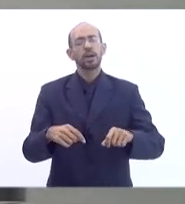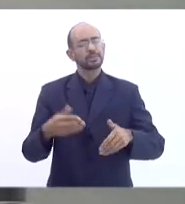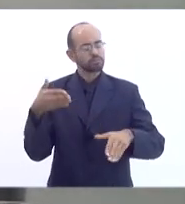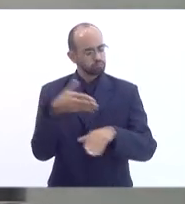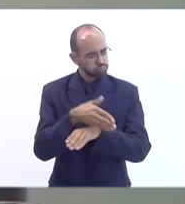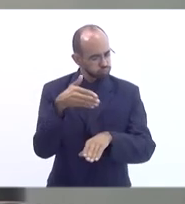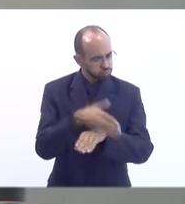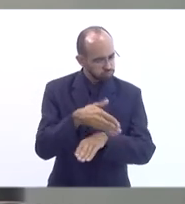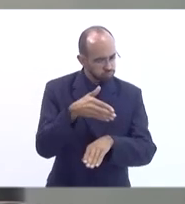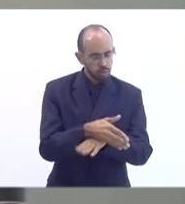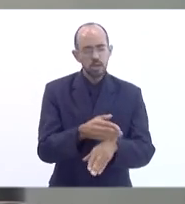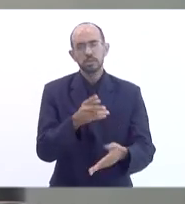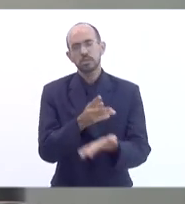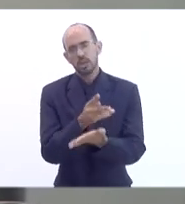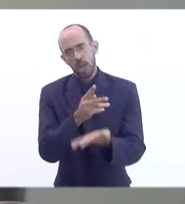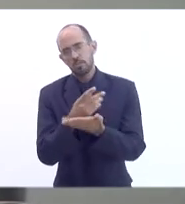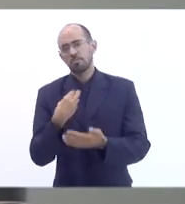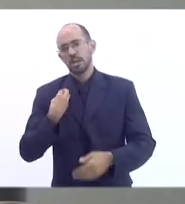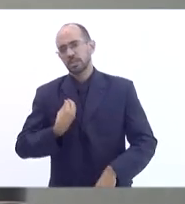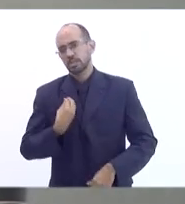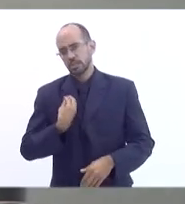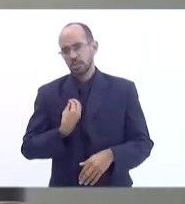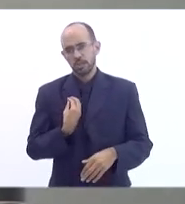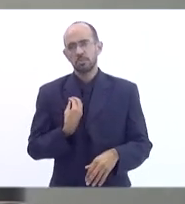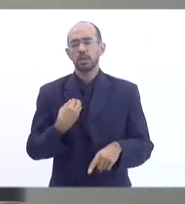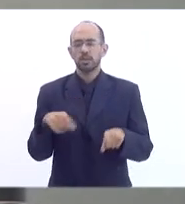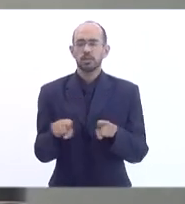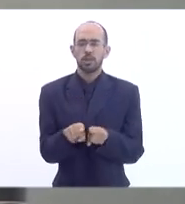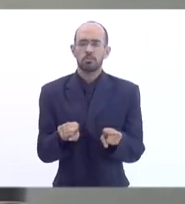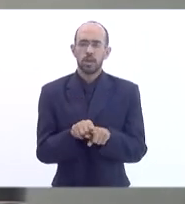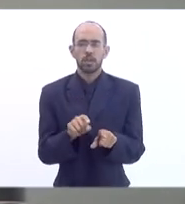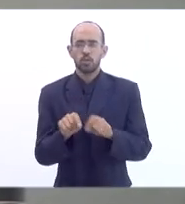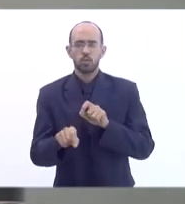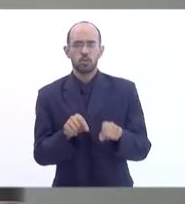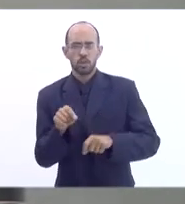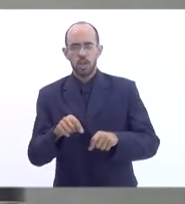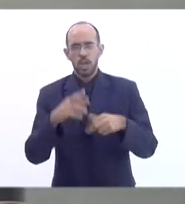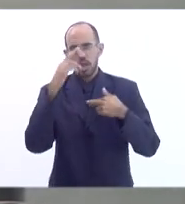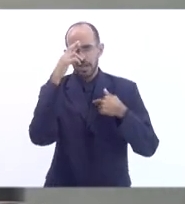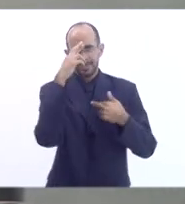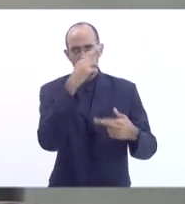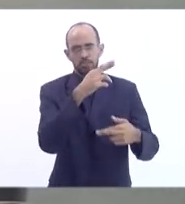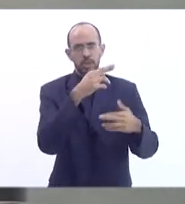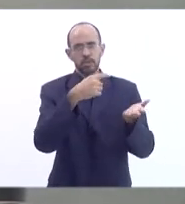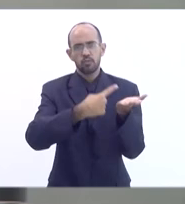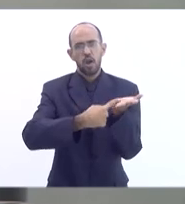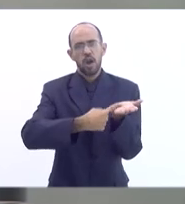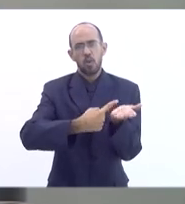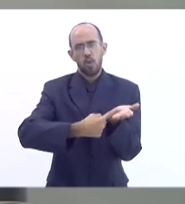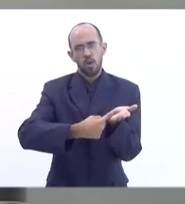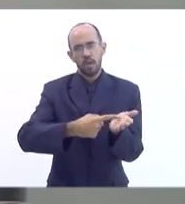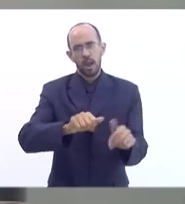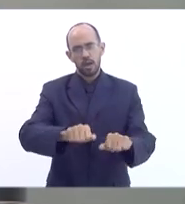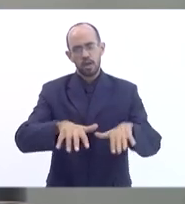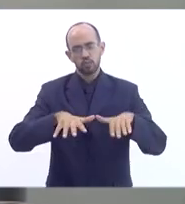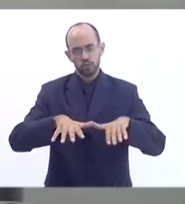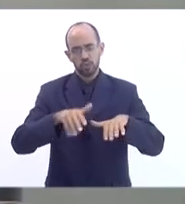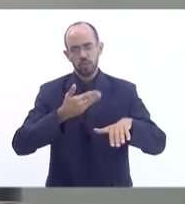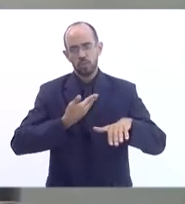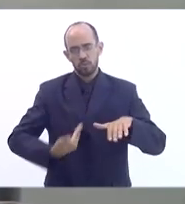públicas participantes coloca à disposição e mais do que isso cumpre o que foi acordado nas audiências públicas